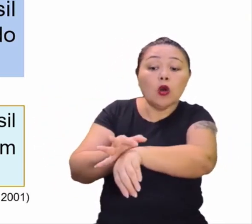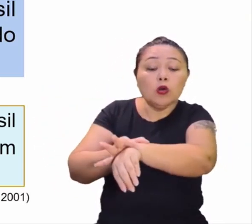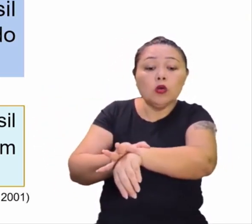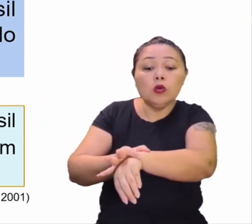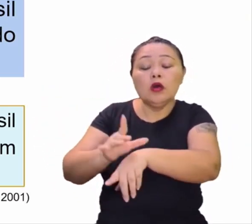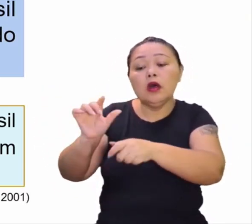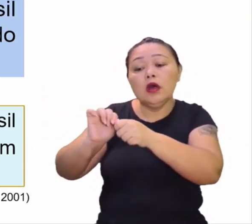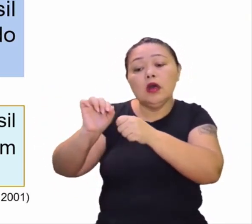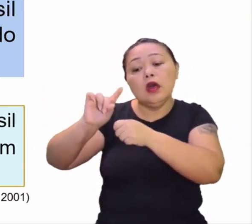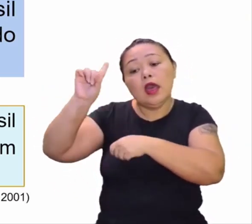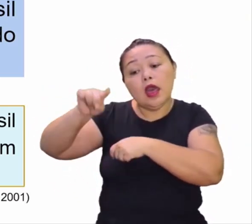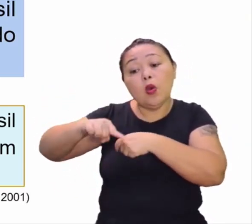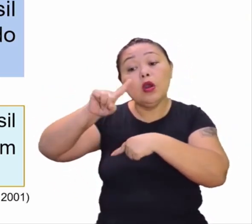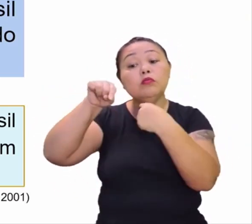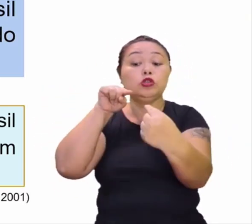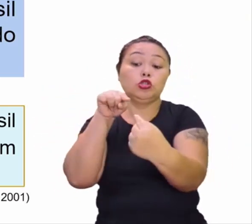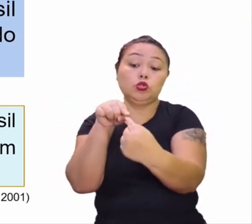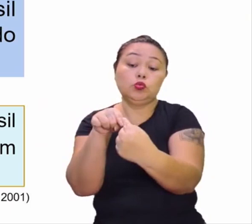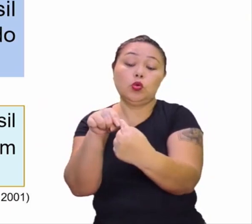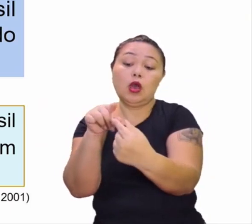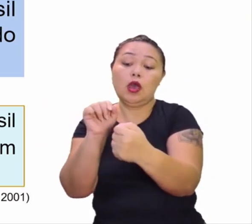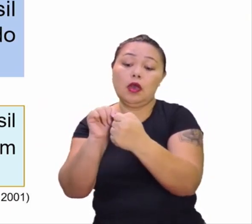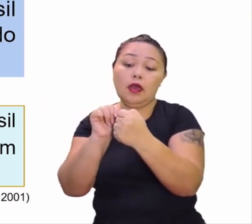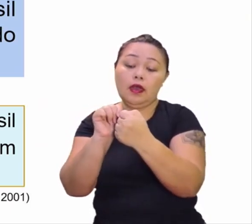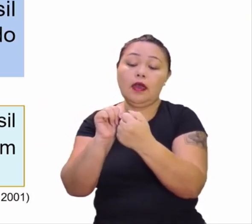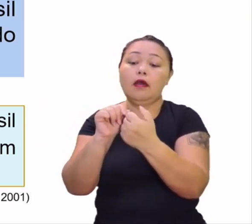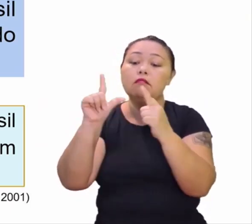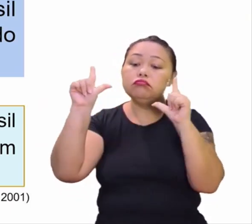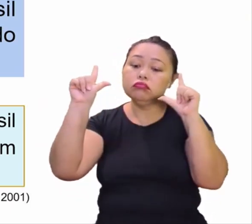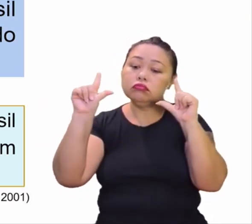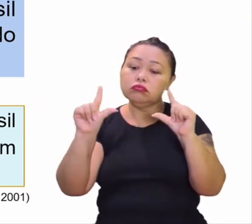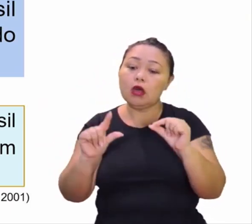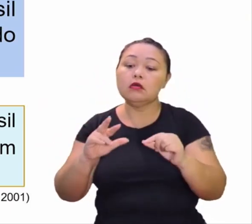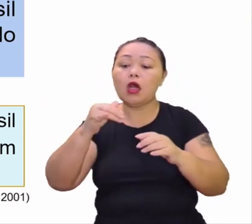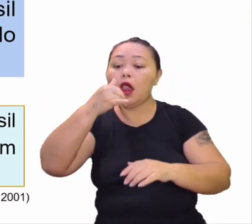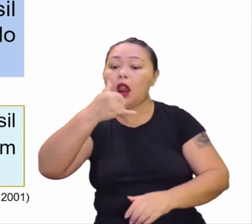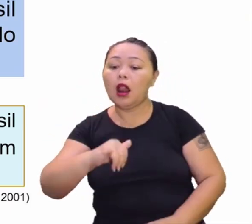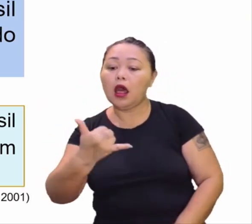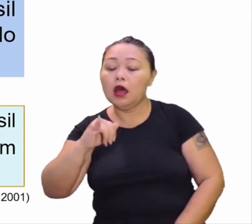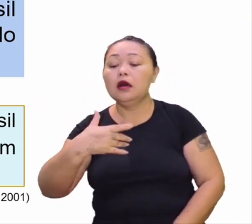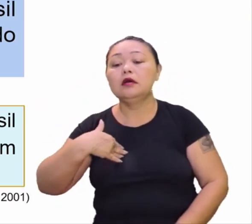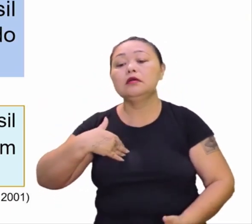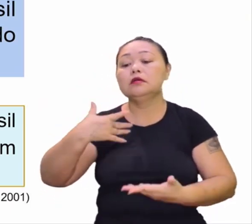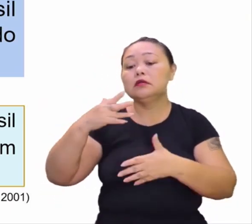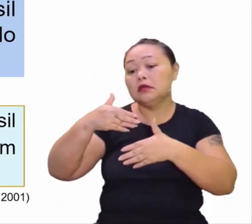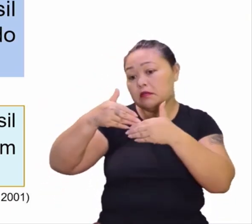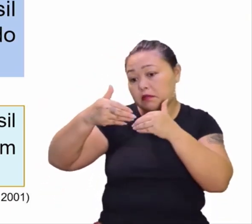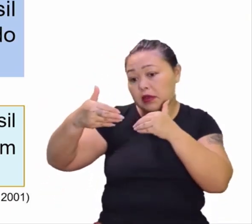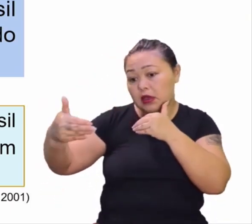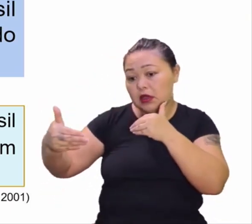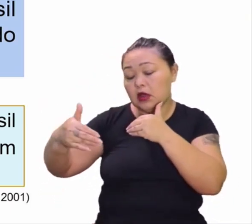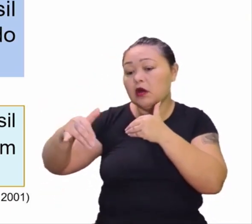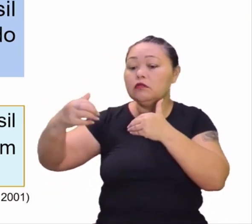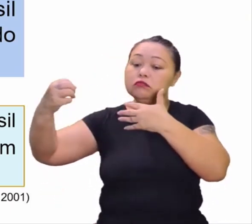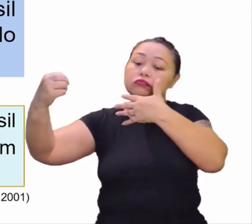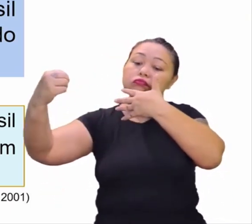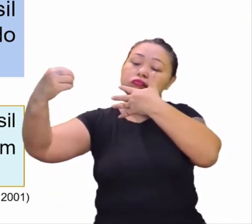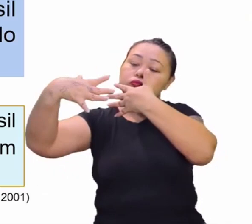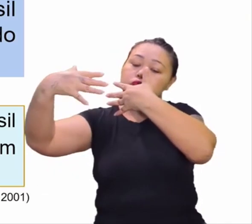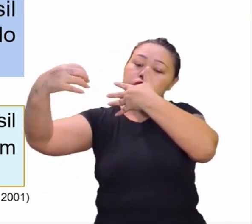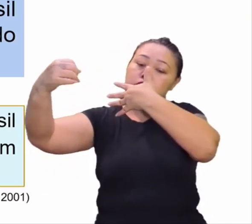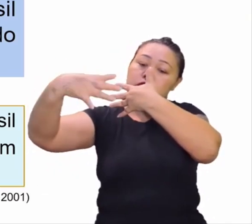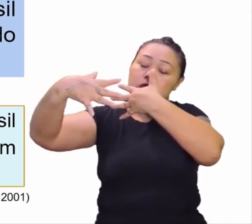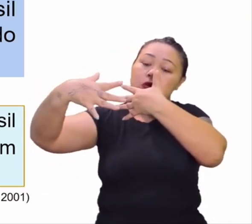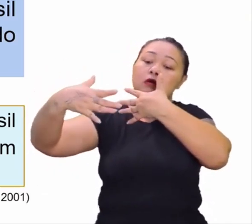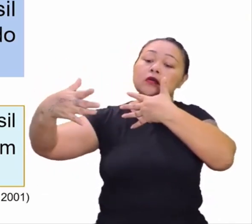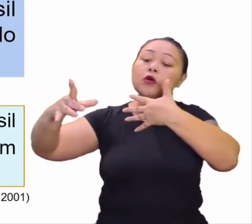objetivo? Economizar energia, porque durante esse período do verão, a radiação solar será bem mais